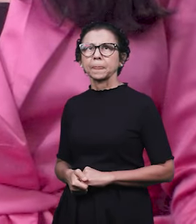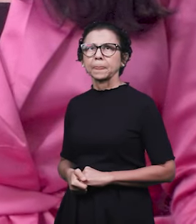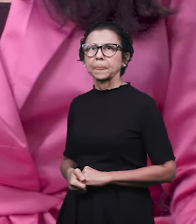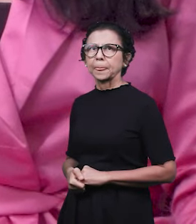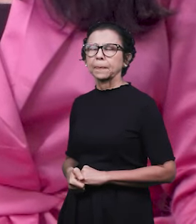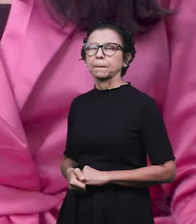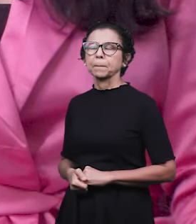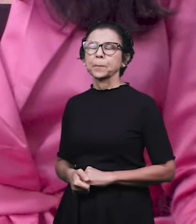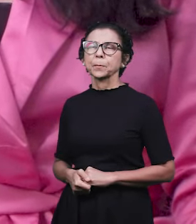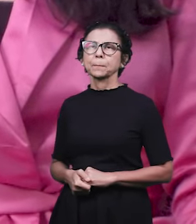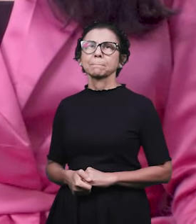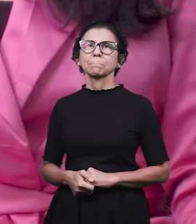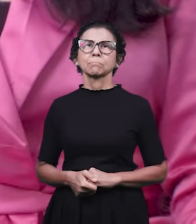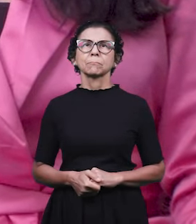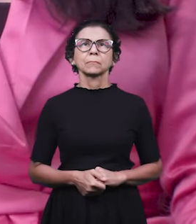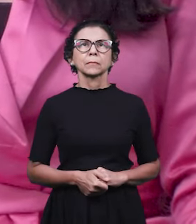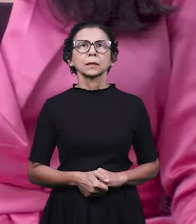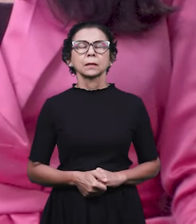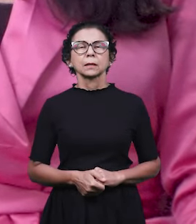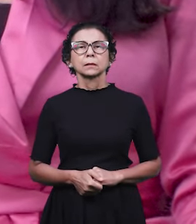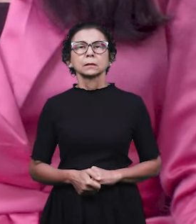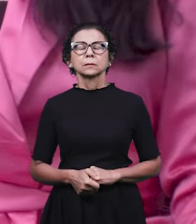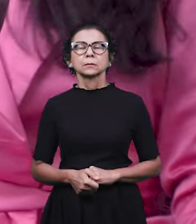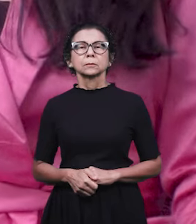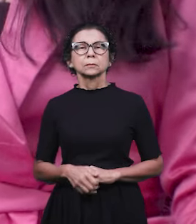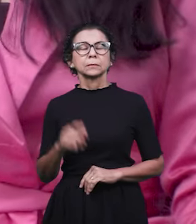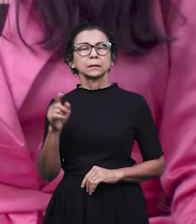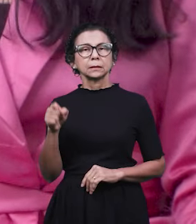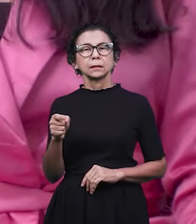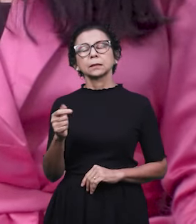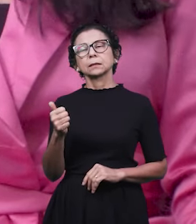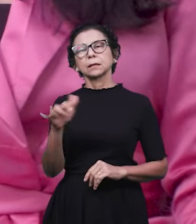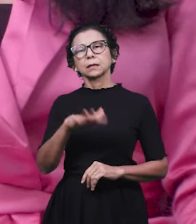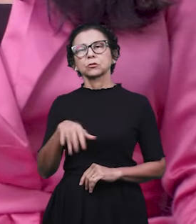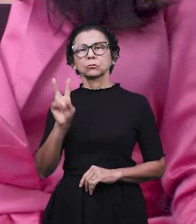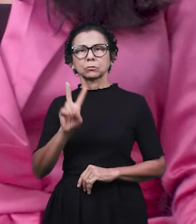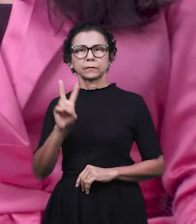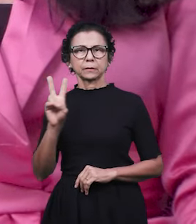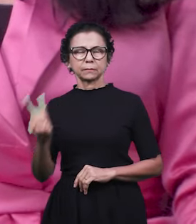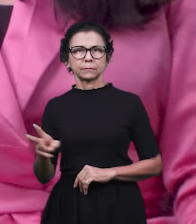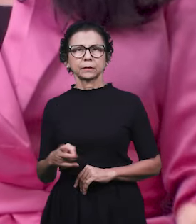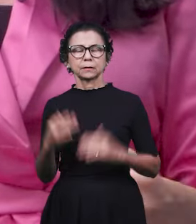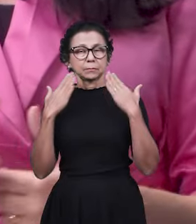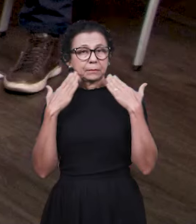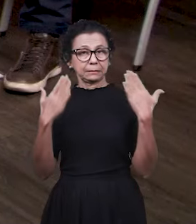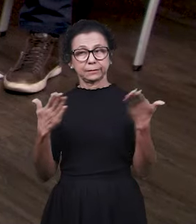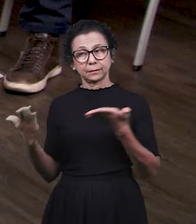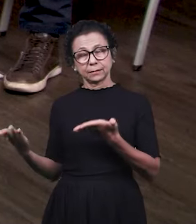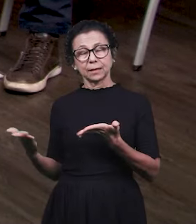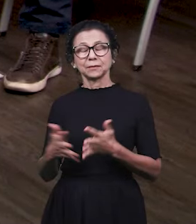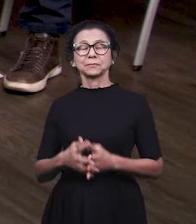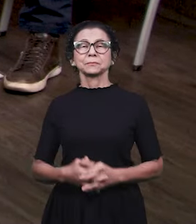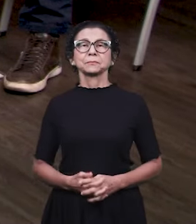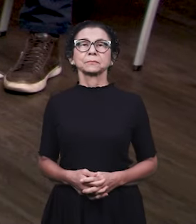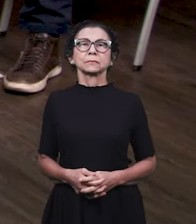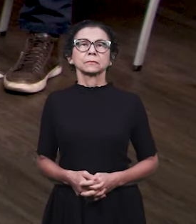Isso aí! Não é isso? Esposa de um dos professores. E conosco vamos mostrar essa turma de professores